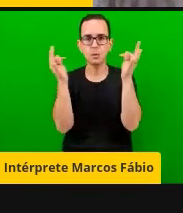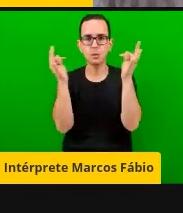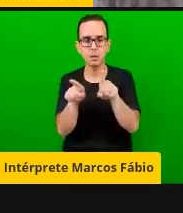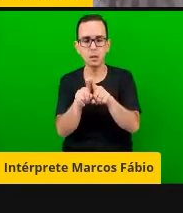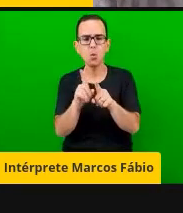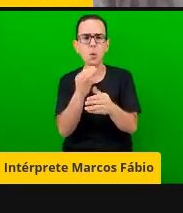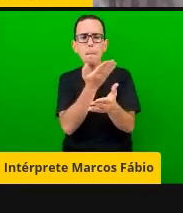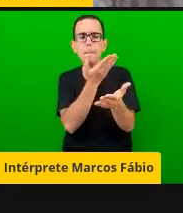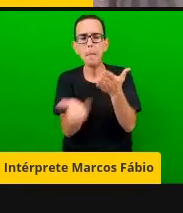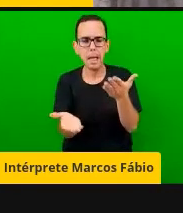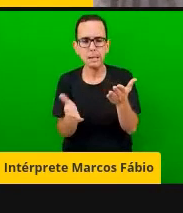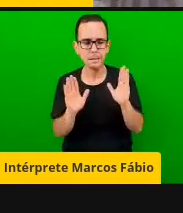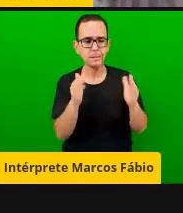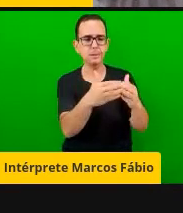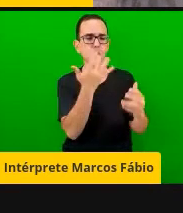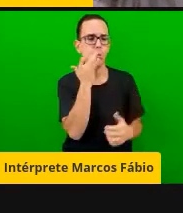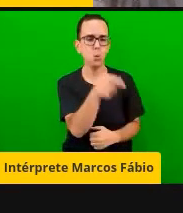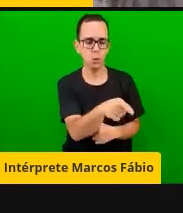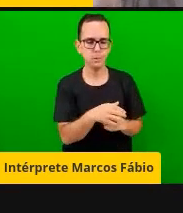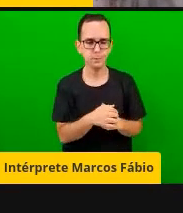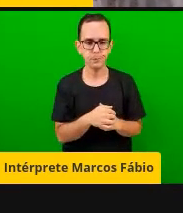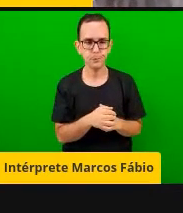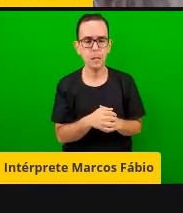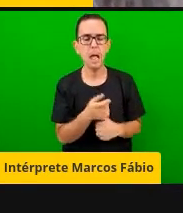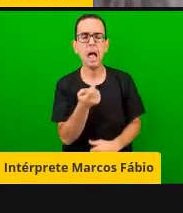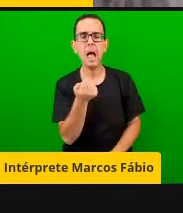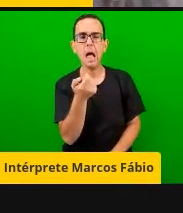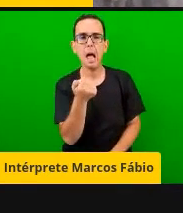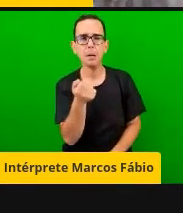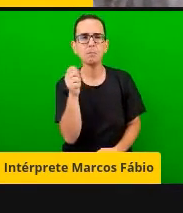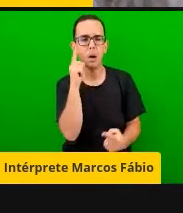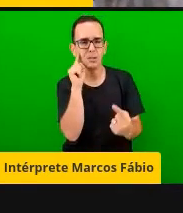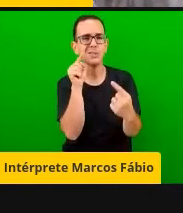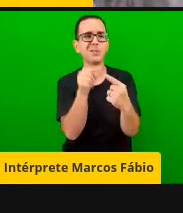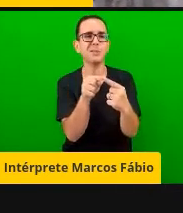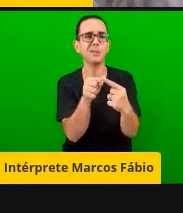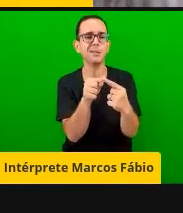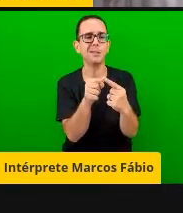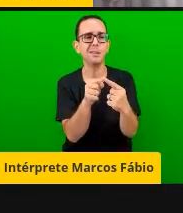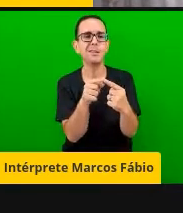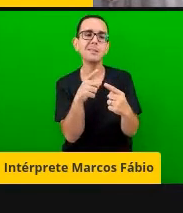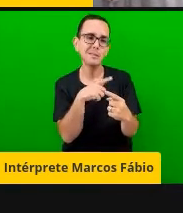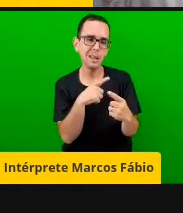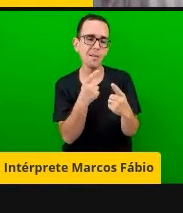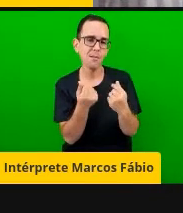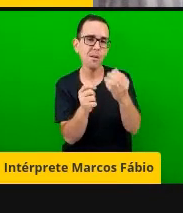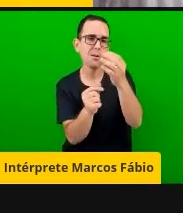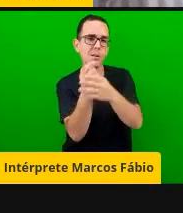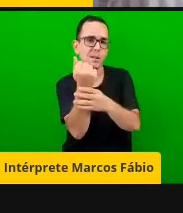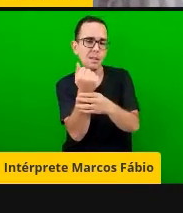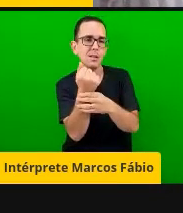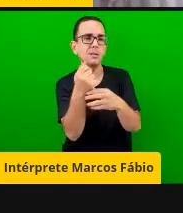lastro em ouro. A moeda ela vai conseguir se reproduzir na sua esfera financeira, por meio do capital